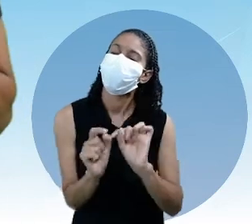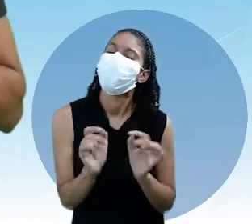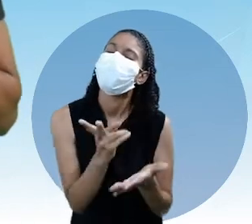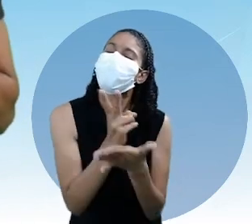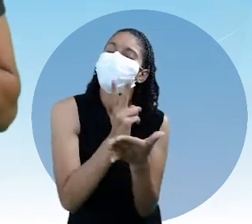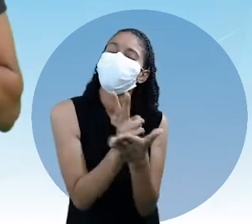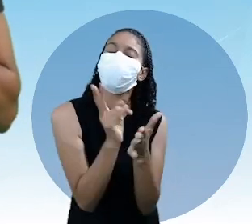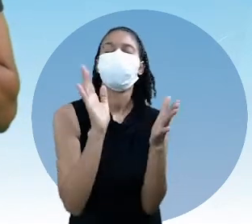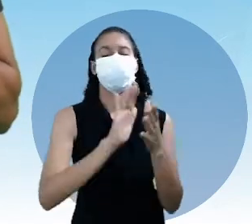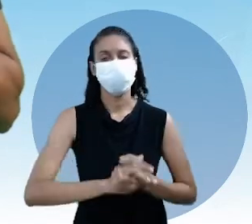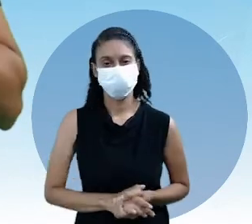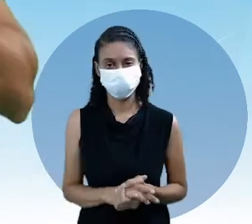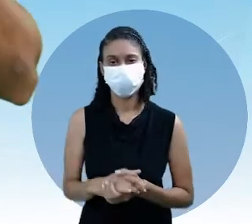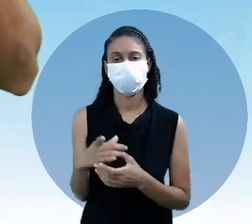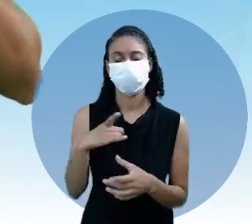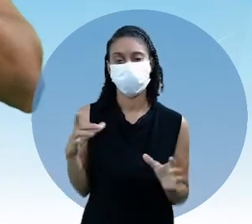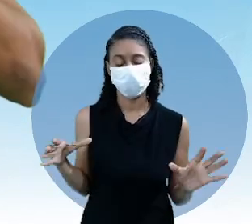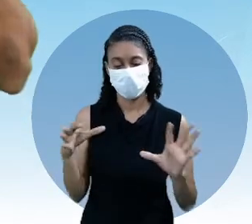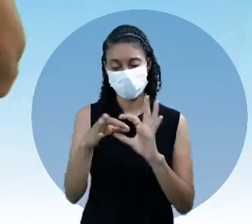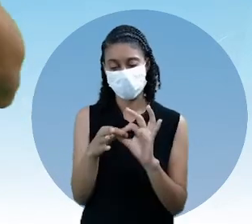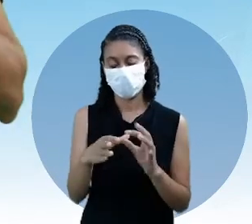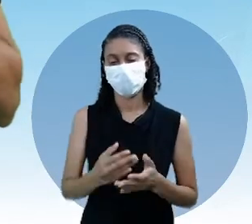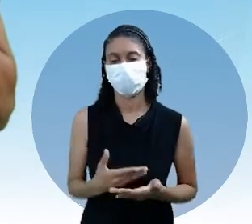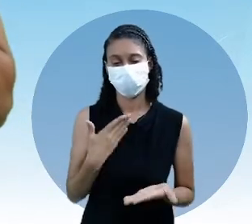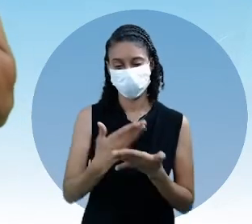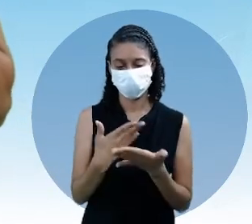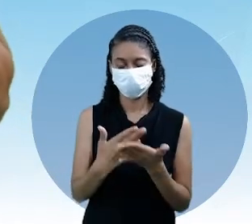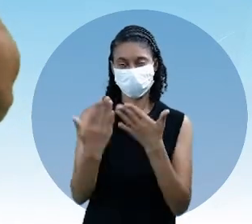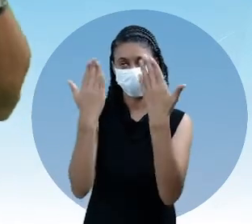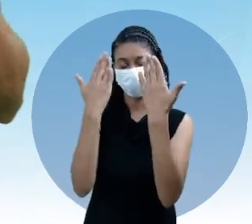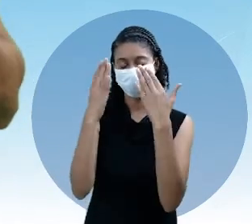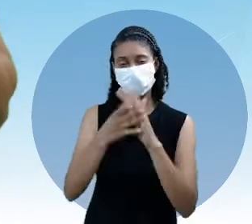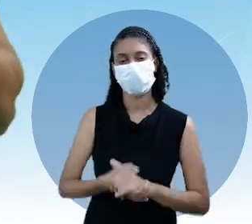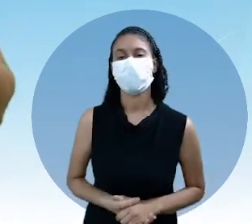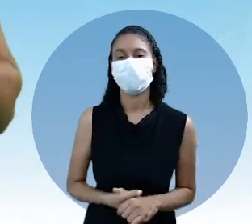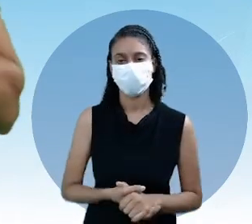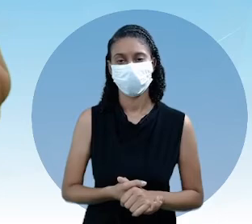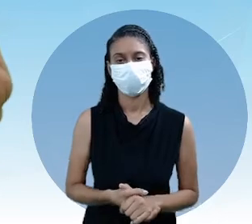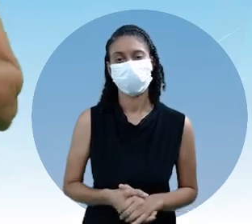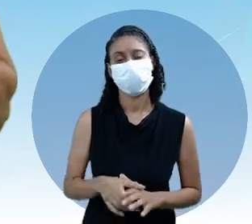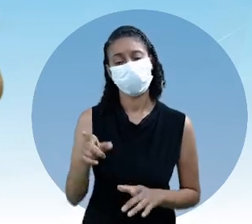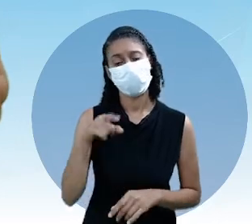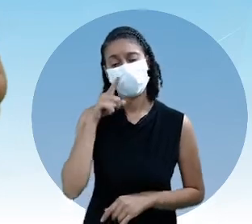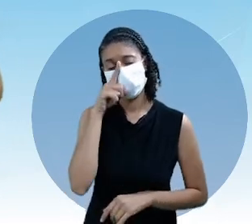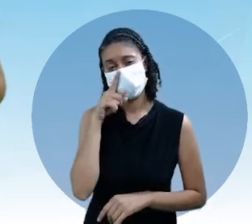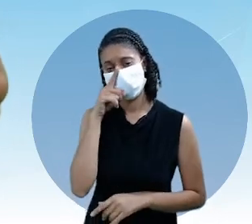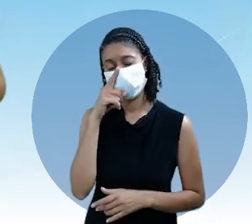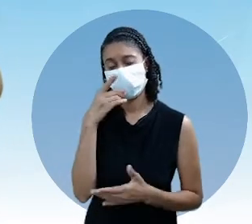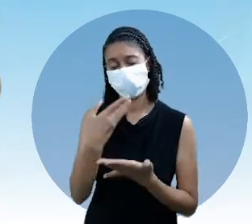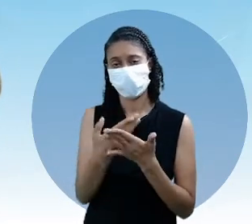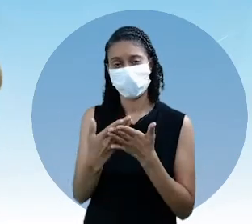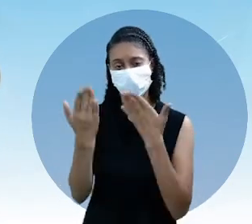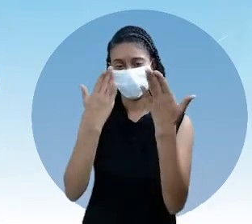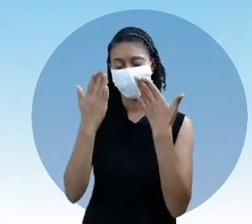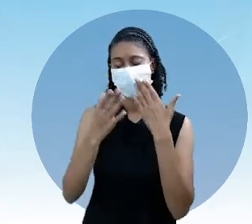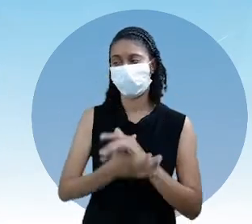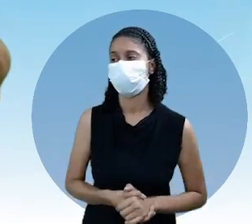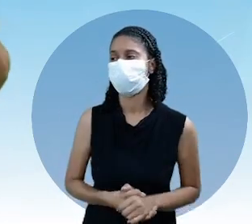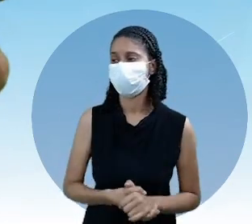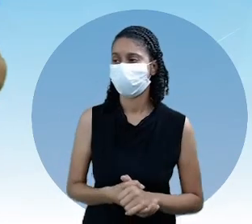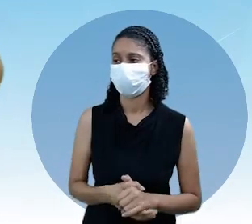sempre esteve ligada a estudos comparativos, que é muito perigoso o estudo comparativo, porque você